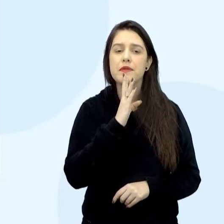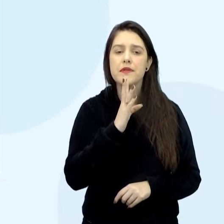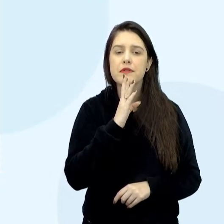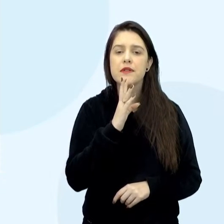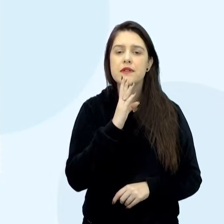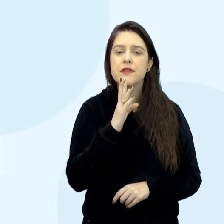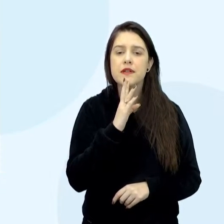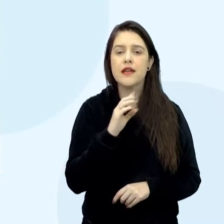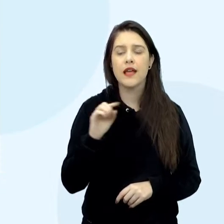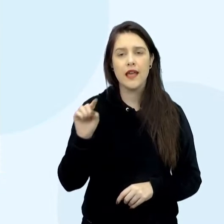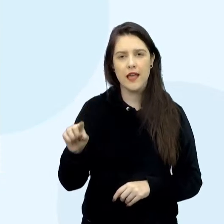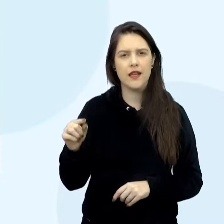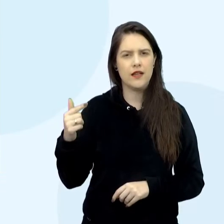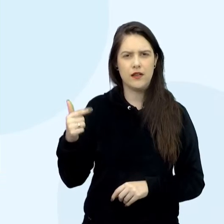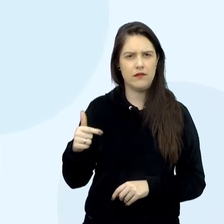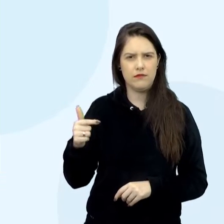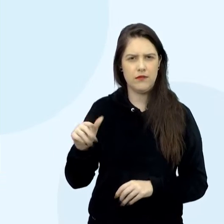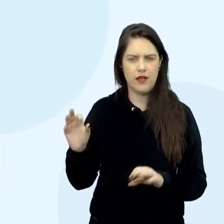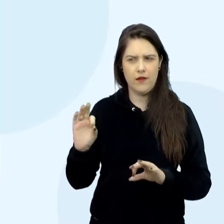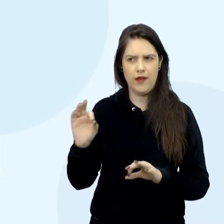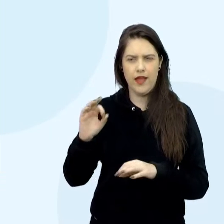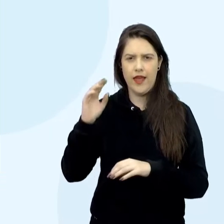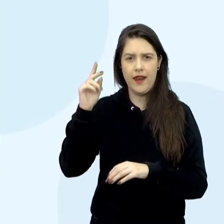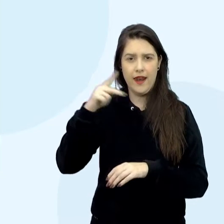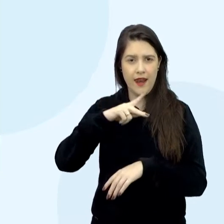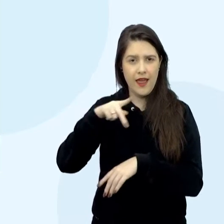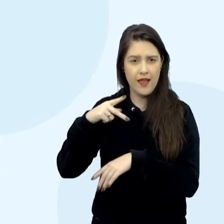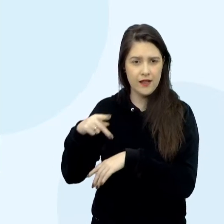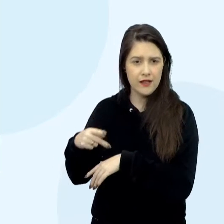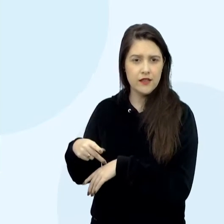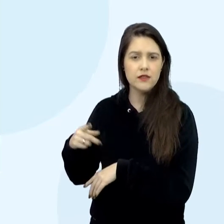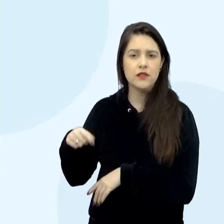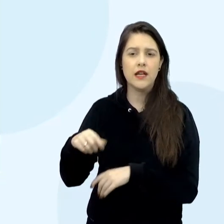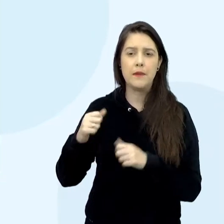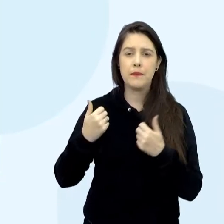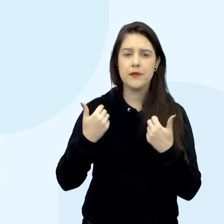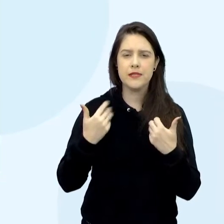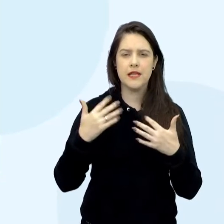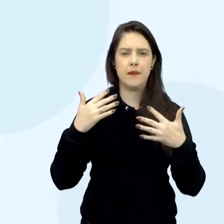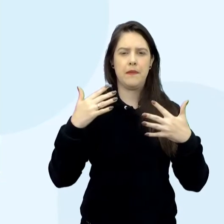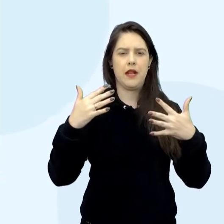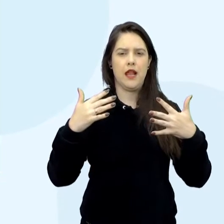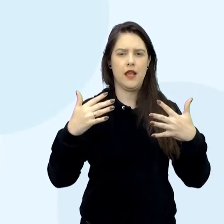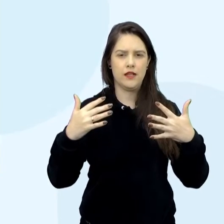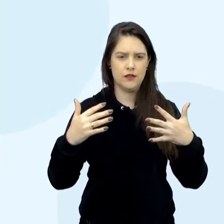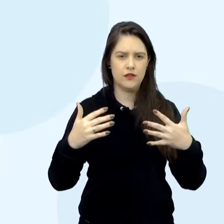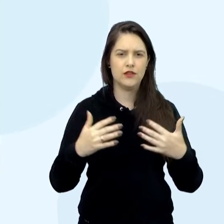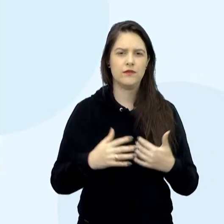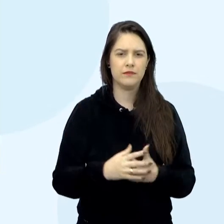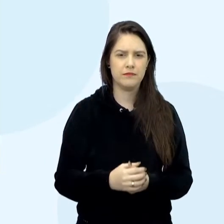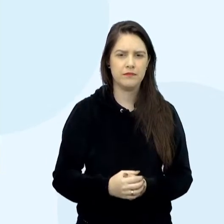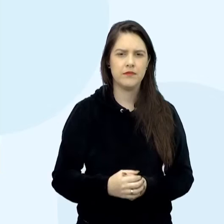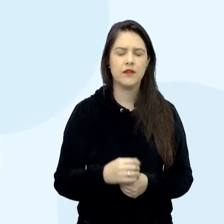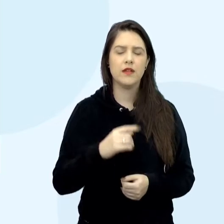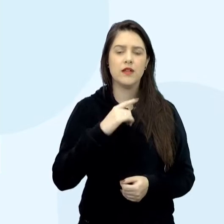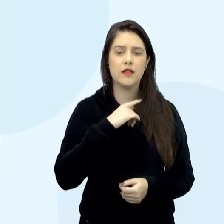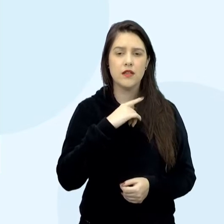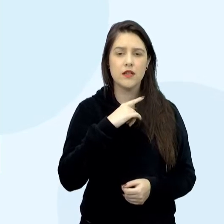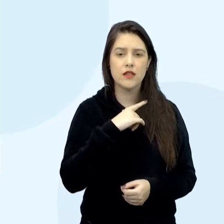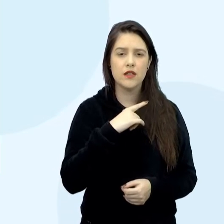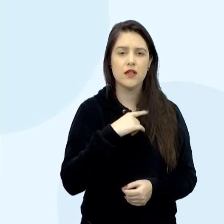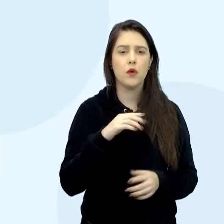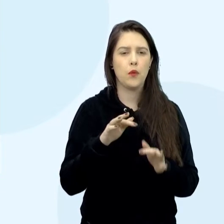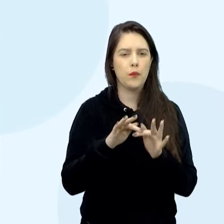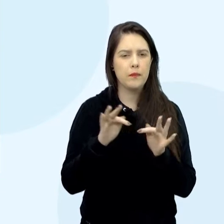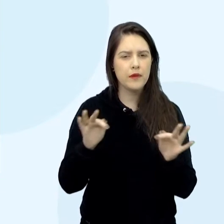conhecido aqui, ele é conhecido internacionalmente por ser brilhante nos jogos futebolísticos. Teve sua infância